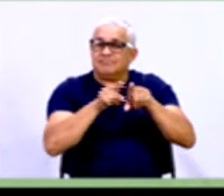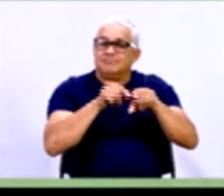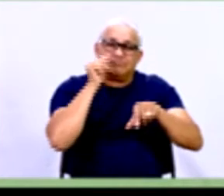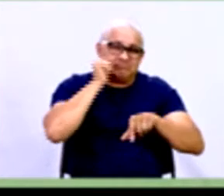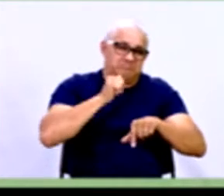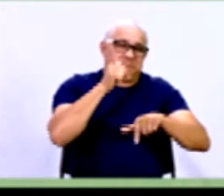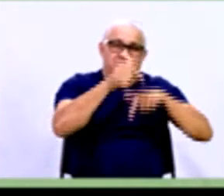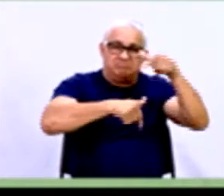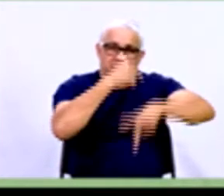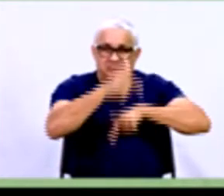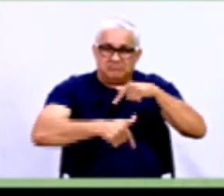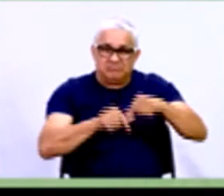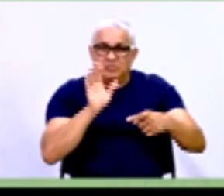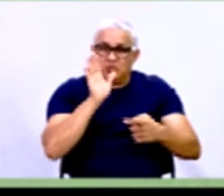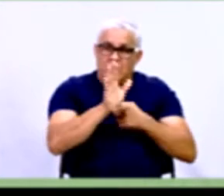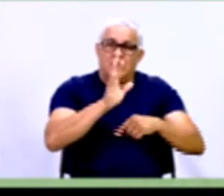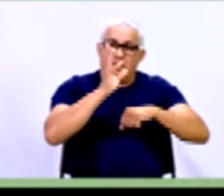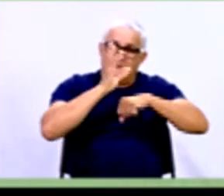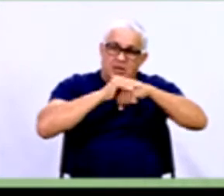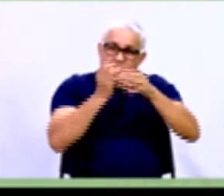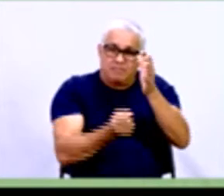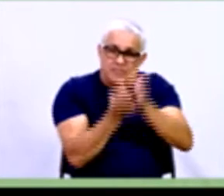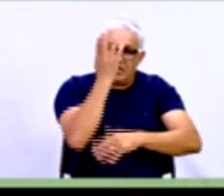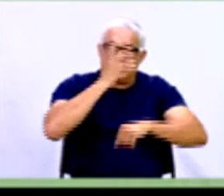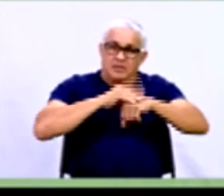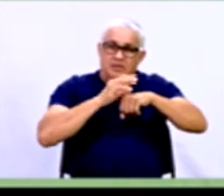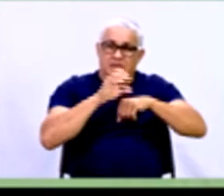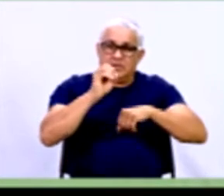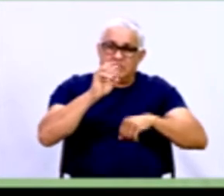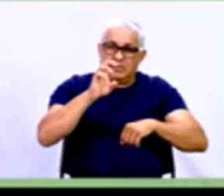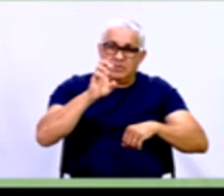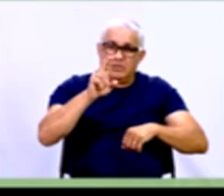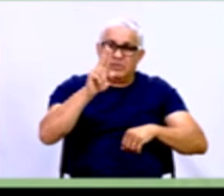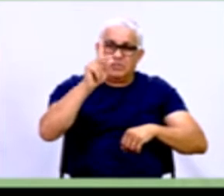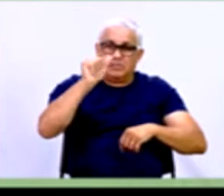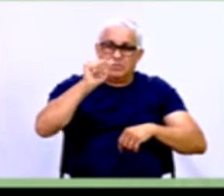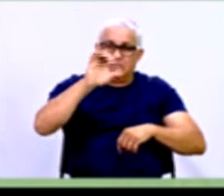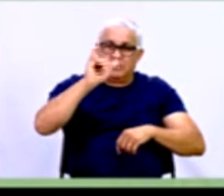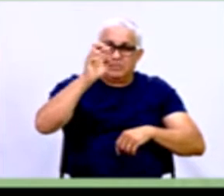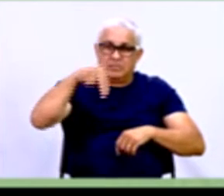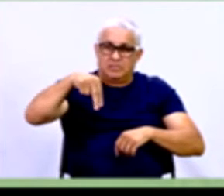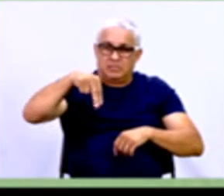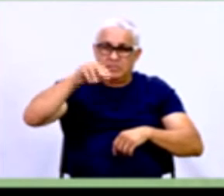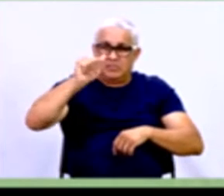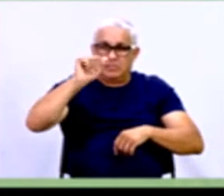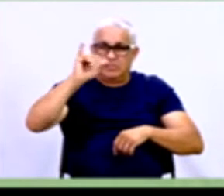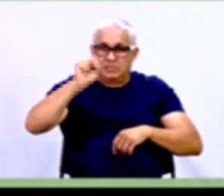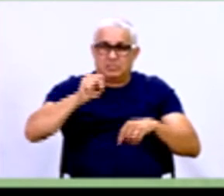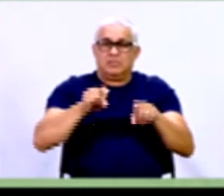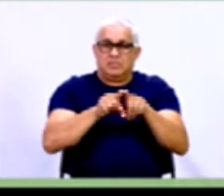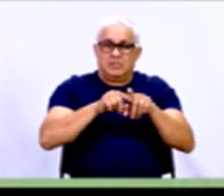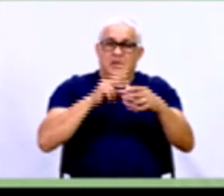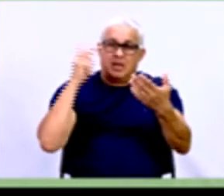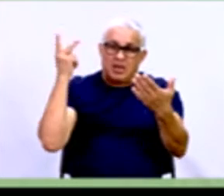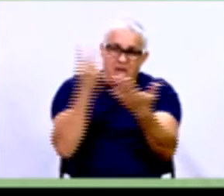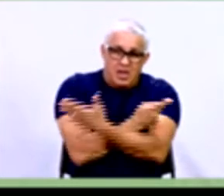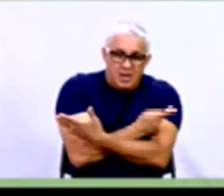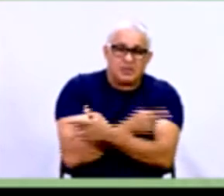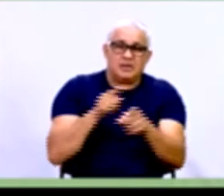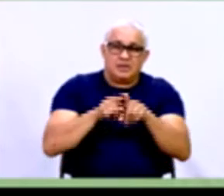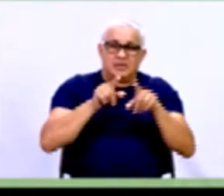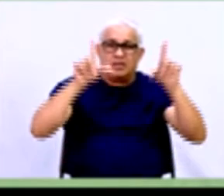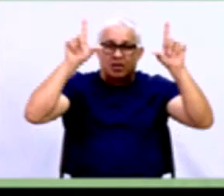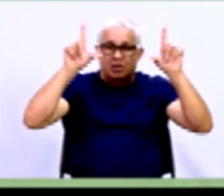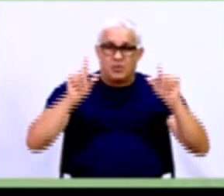trabalho apresentem doenças ocupacionais ou sofram acidentes que, vamos lá, diminuam ou impeçam